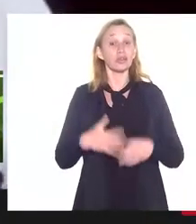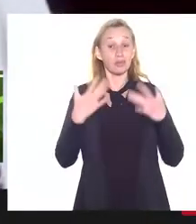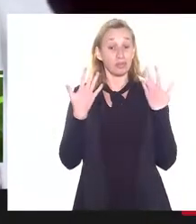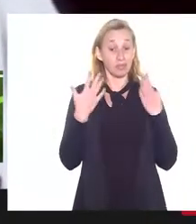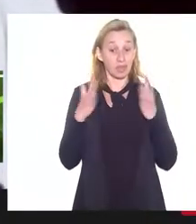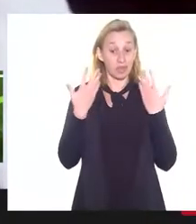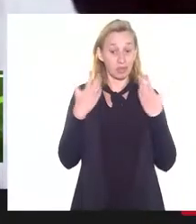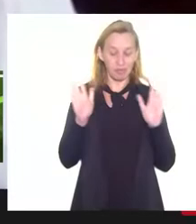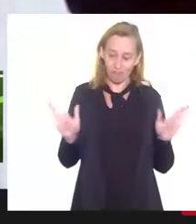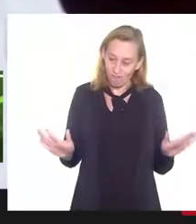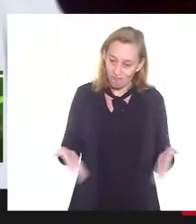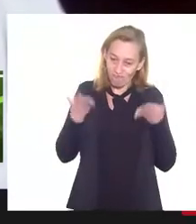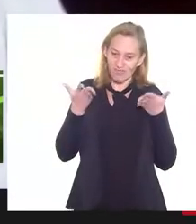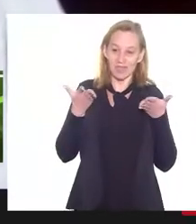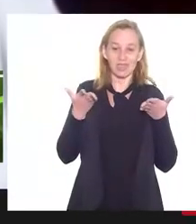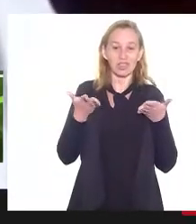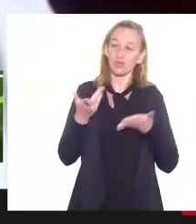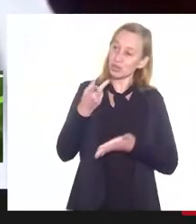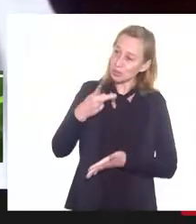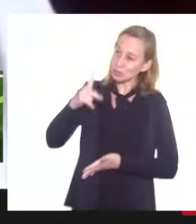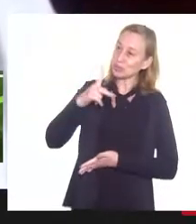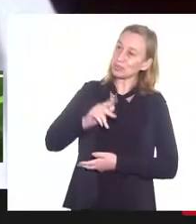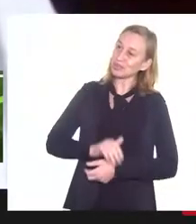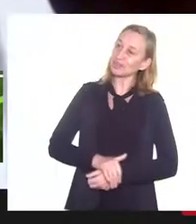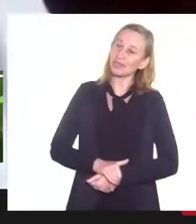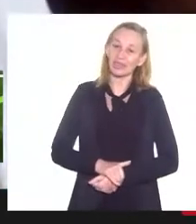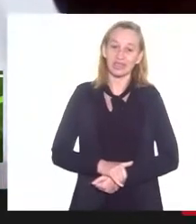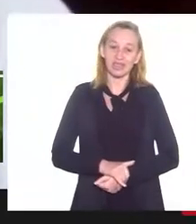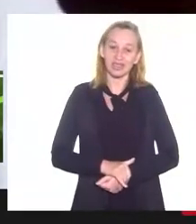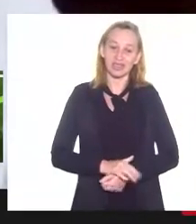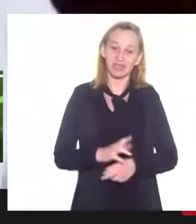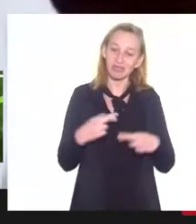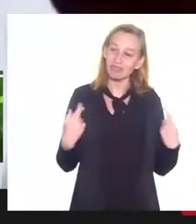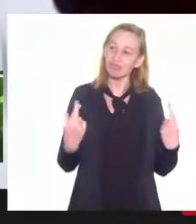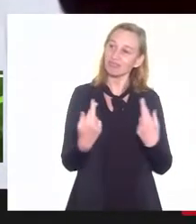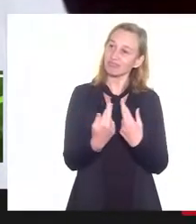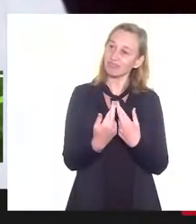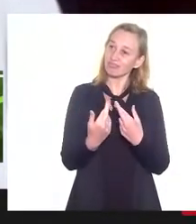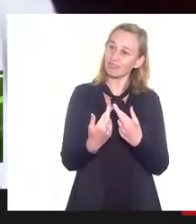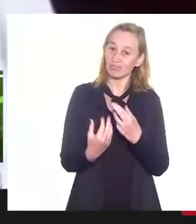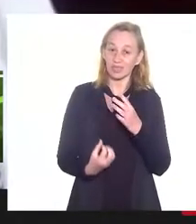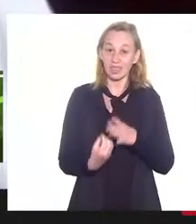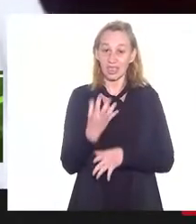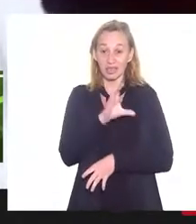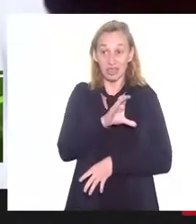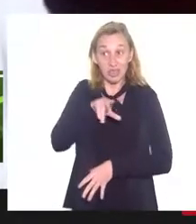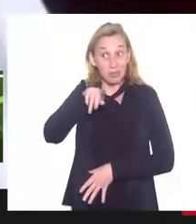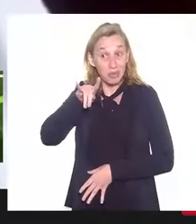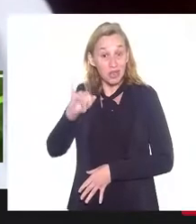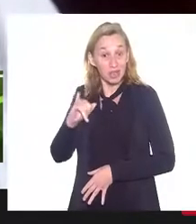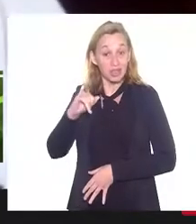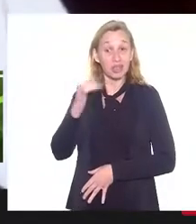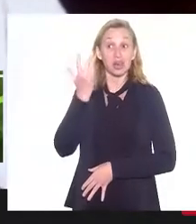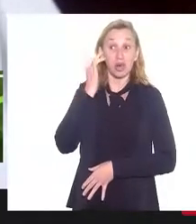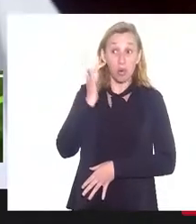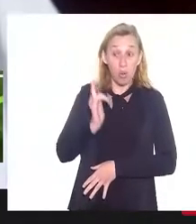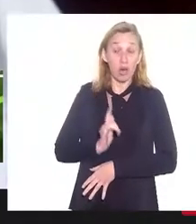parabenizando a iniciativa, a sua iniciativa de realizar aí essa CPI, que acho